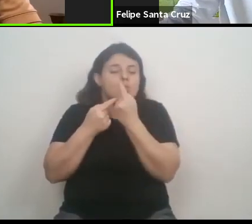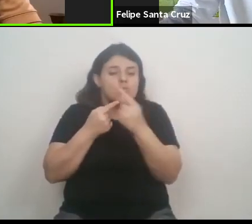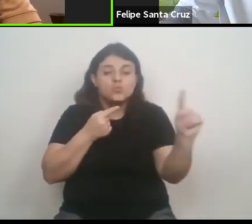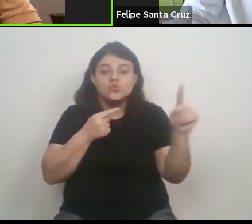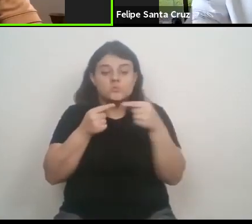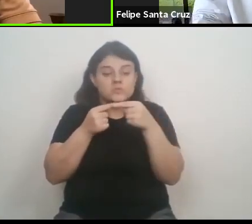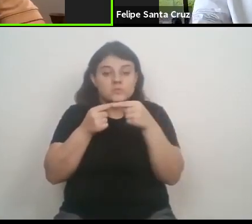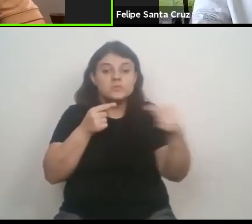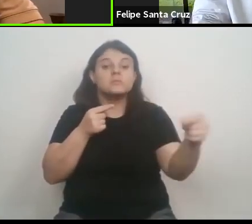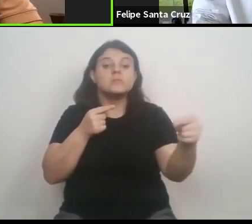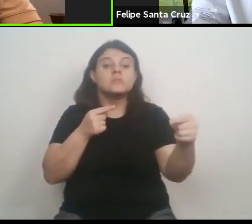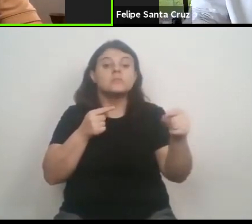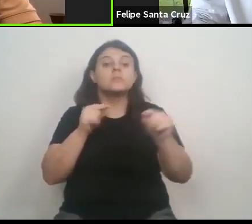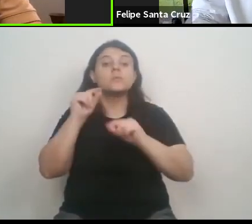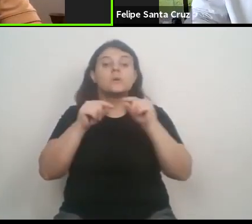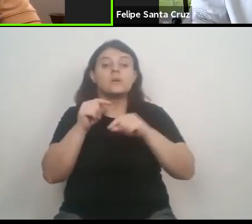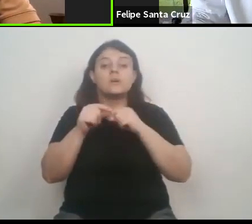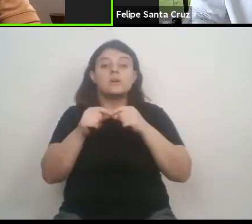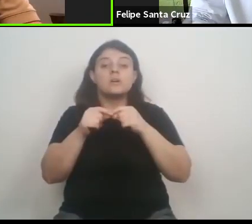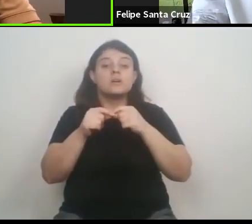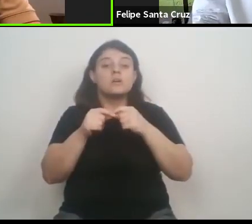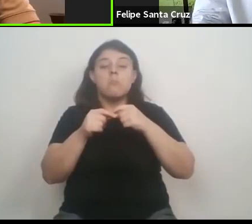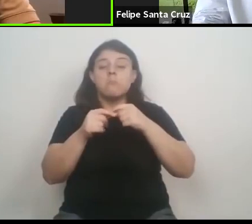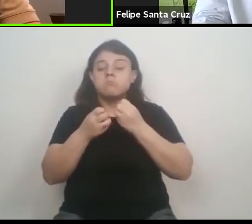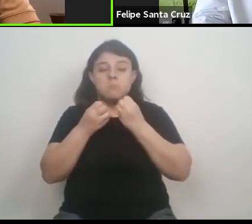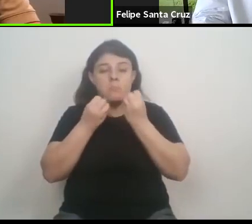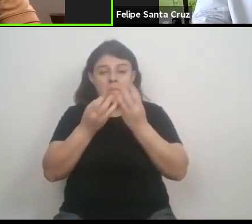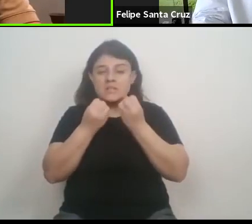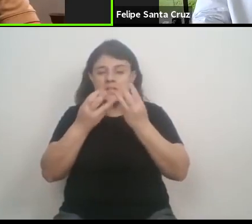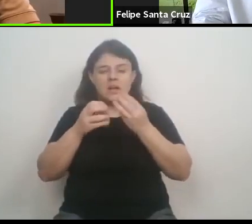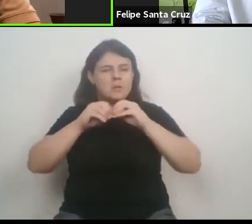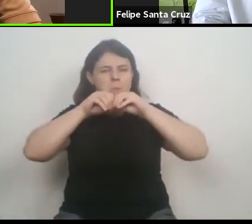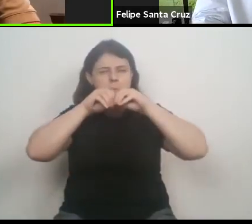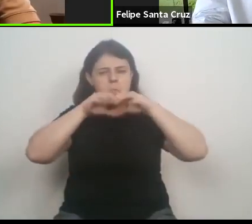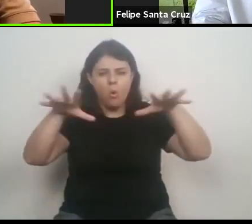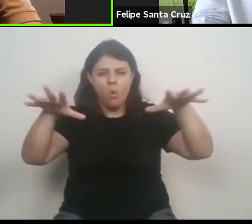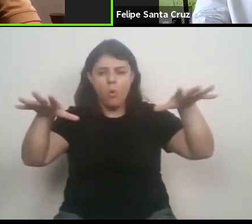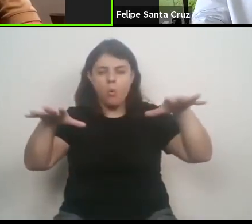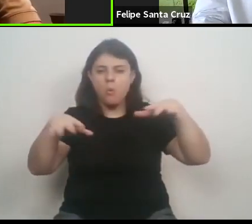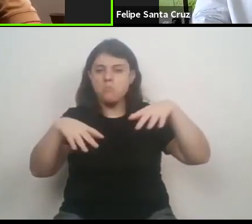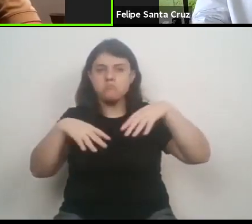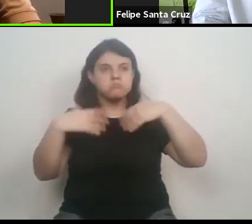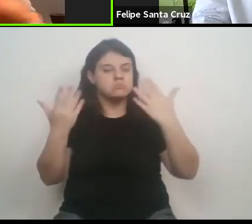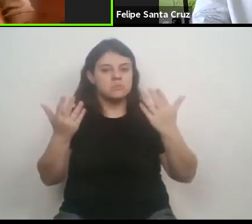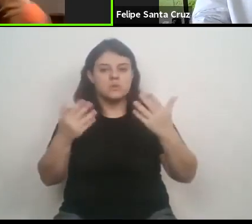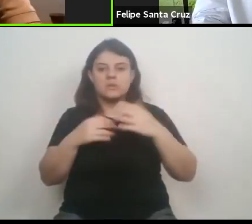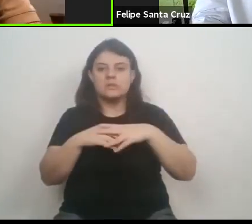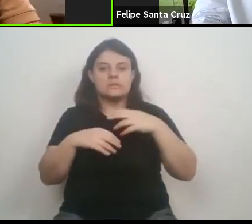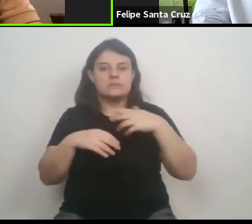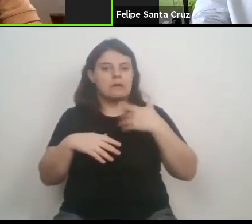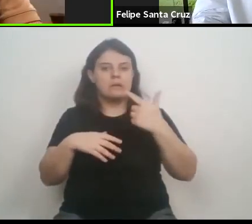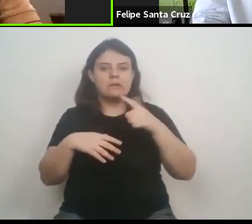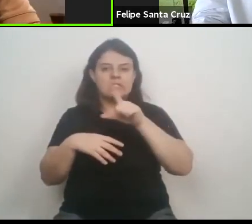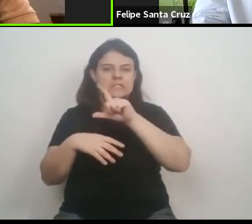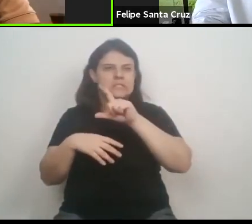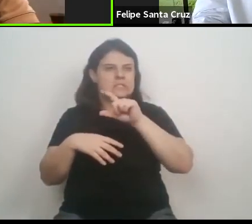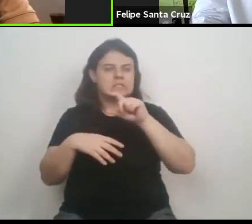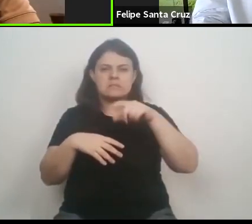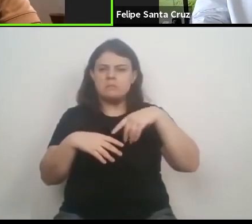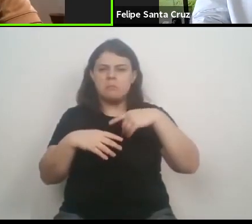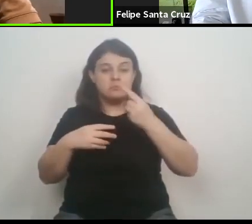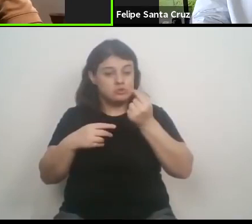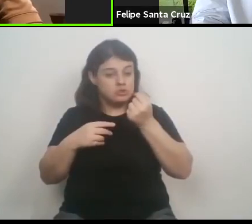semana, bilhões de mensagens, então nós estamos falando de algumas centenas de milhões de